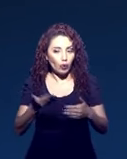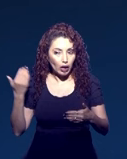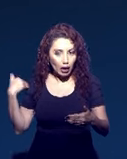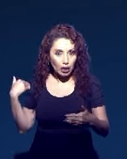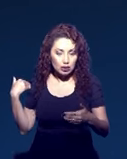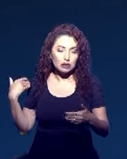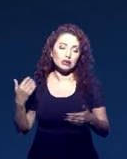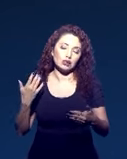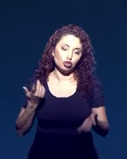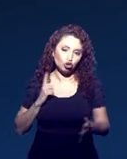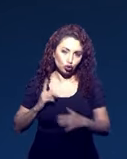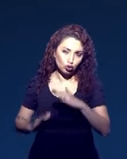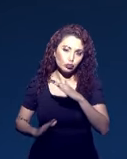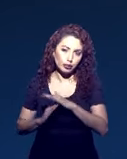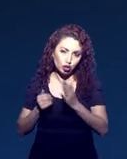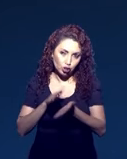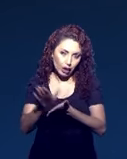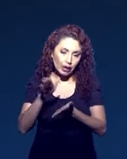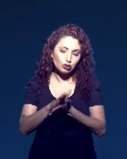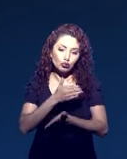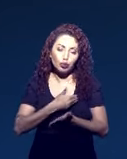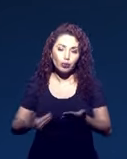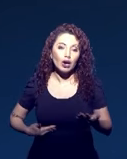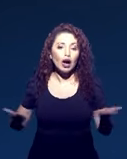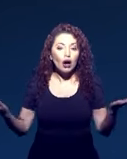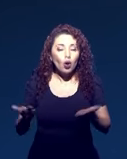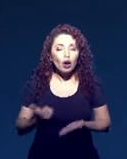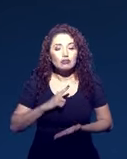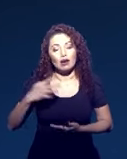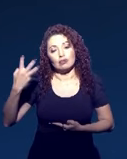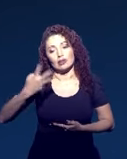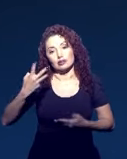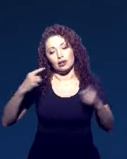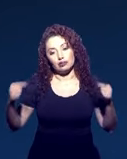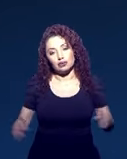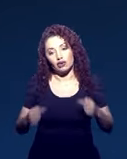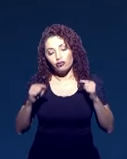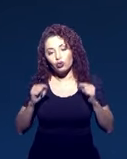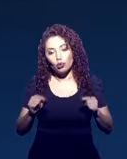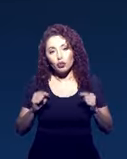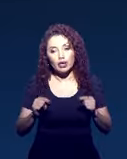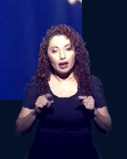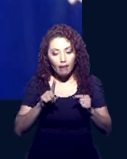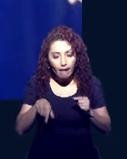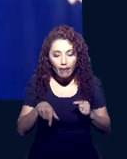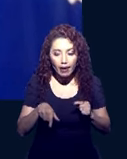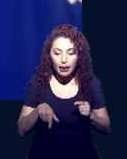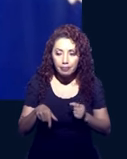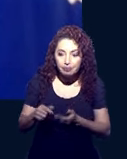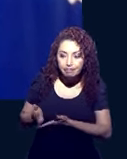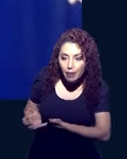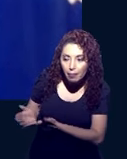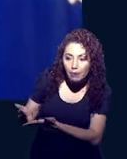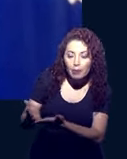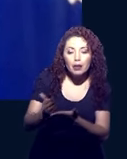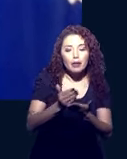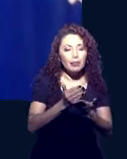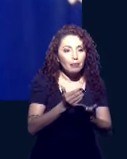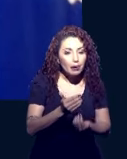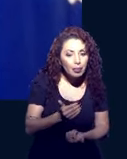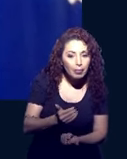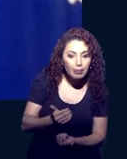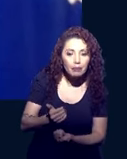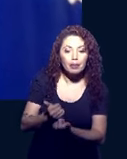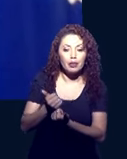gastos públicos E agora temos um terceiro desafio que é o desafio de dar sustentação a esta arrecadação muito importante que o Brasil não se